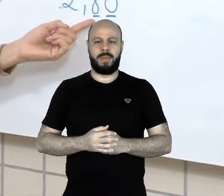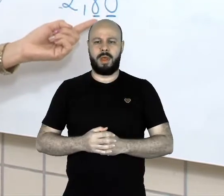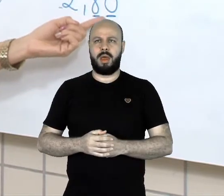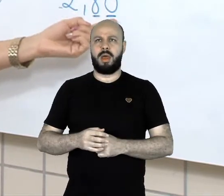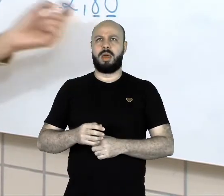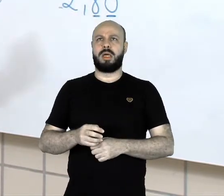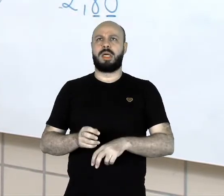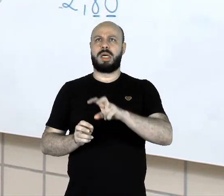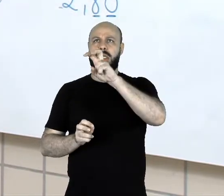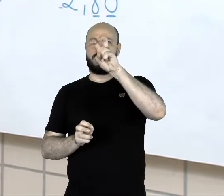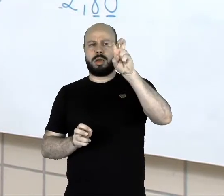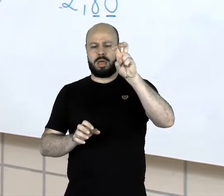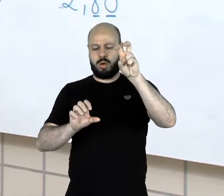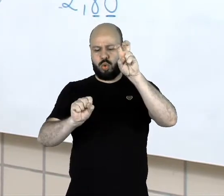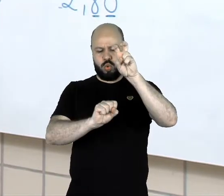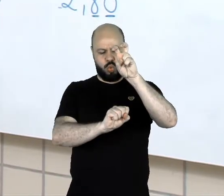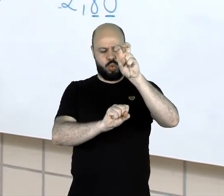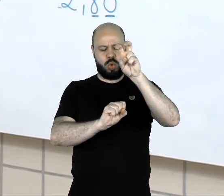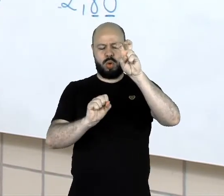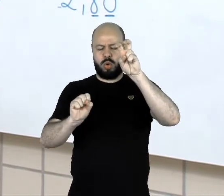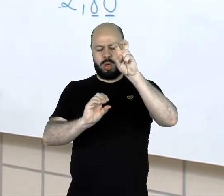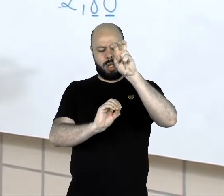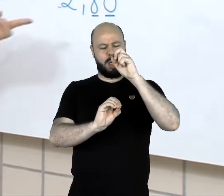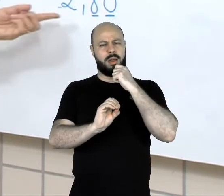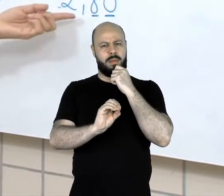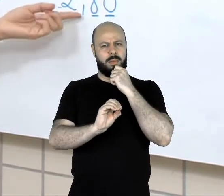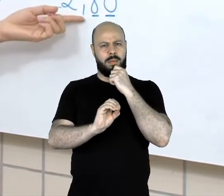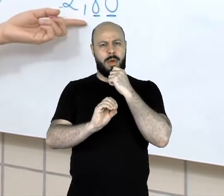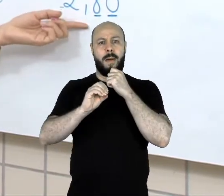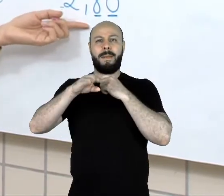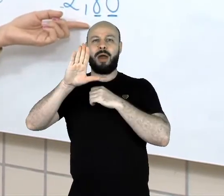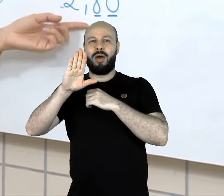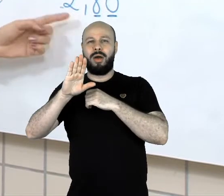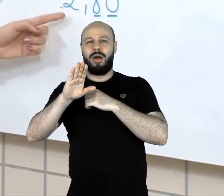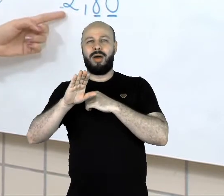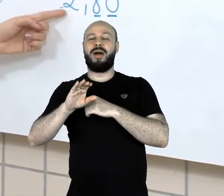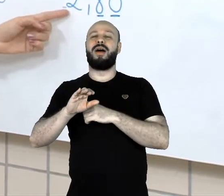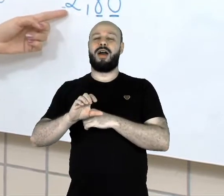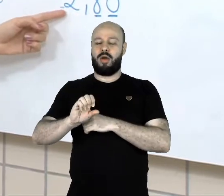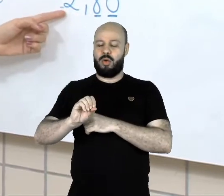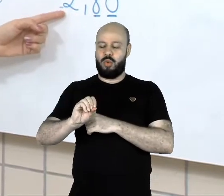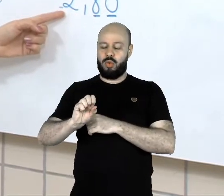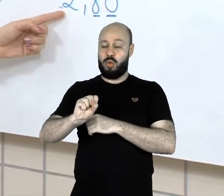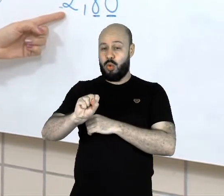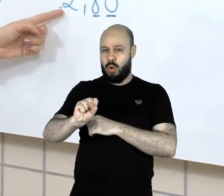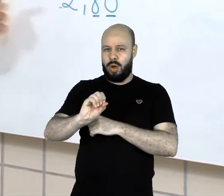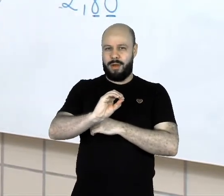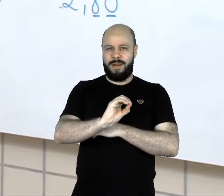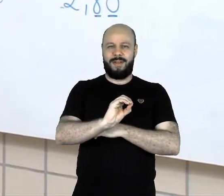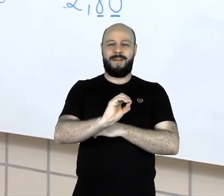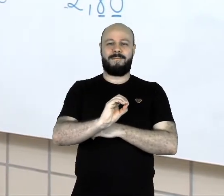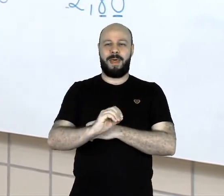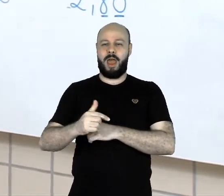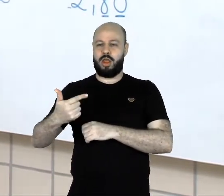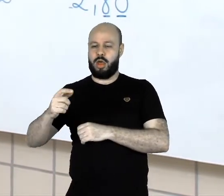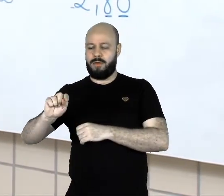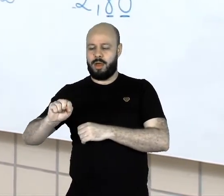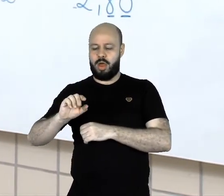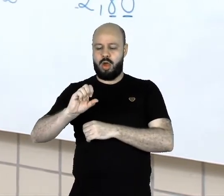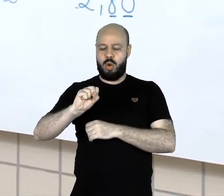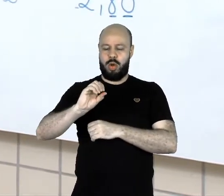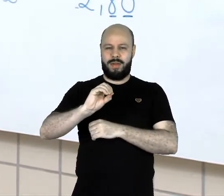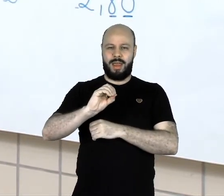55 e 80. Quem é maior? O 80. Então, 2,80 é maior, ou seja,